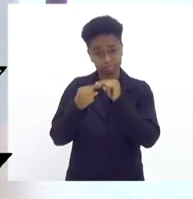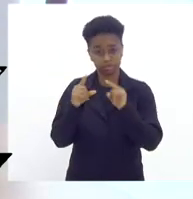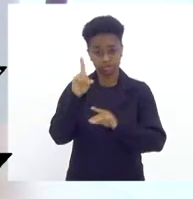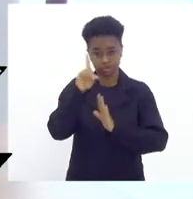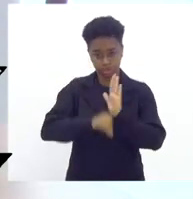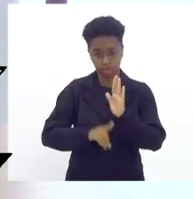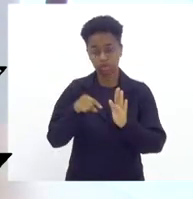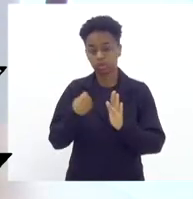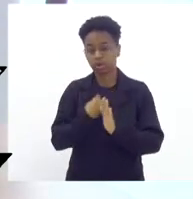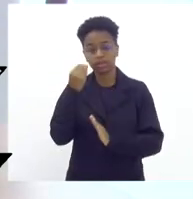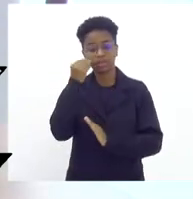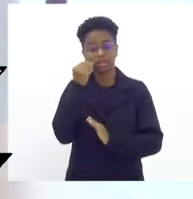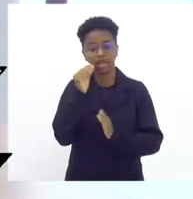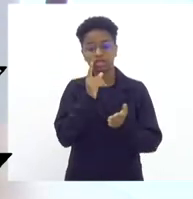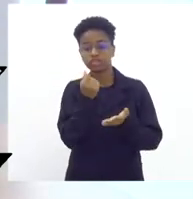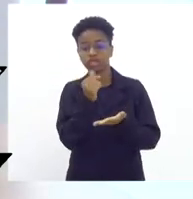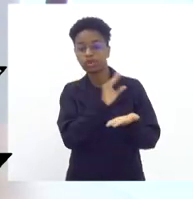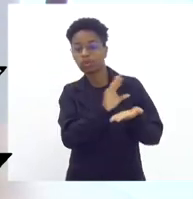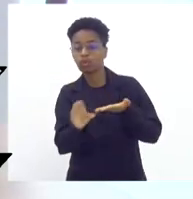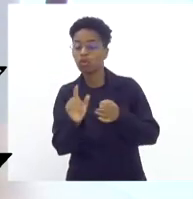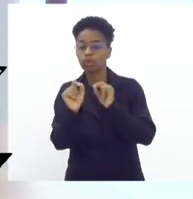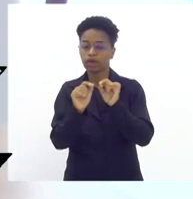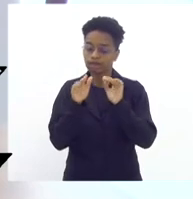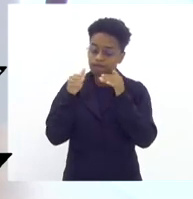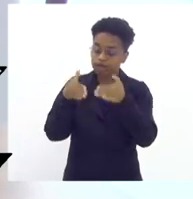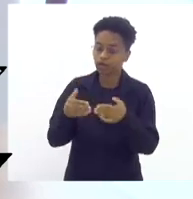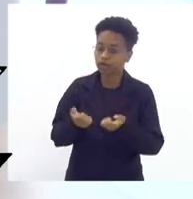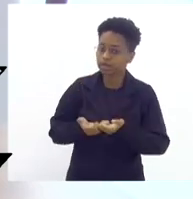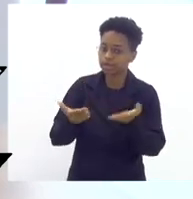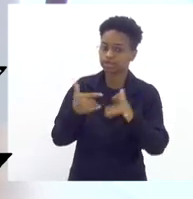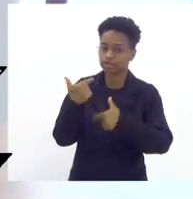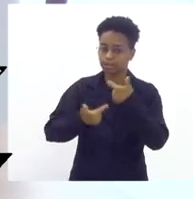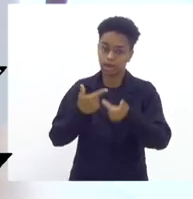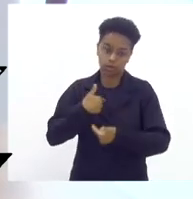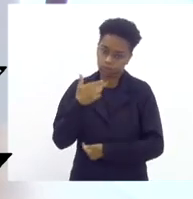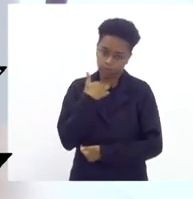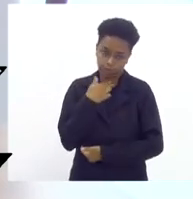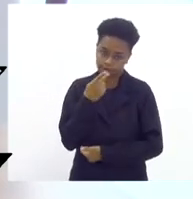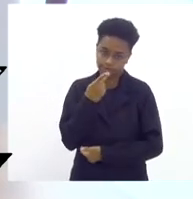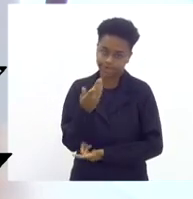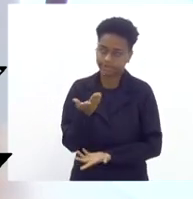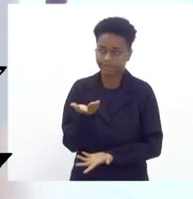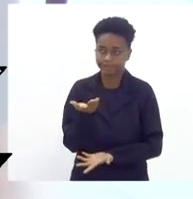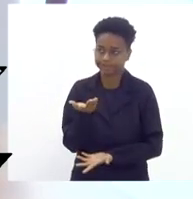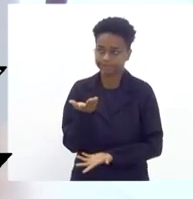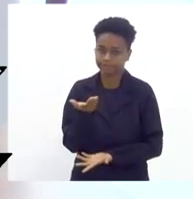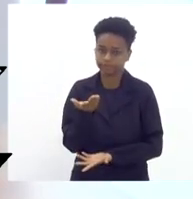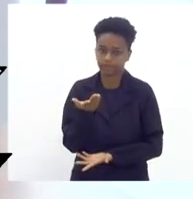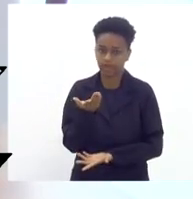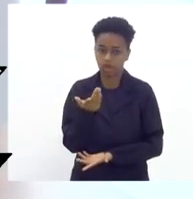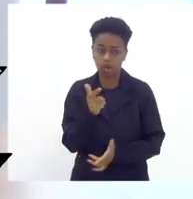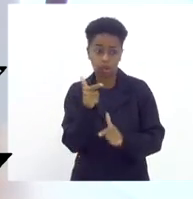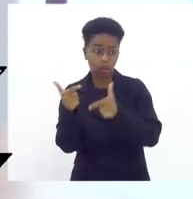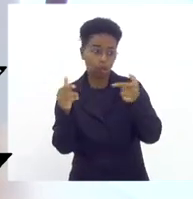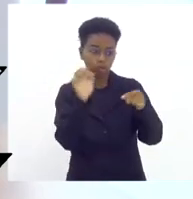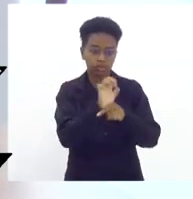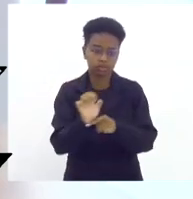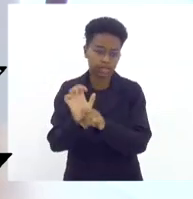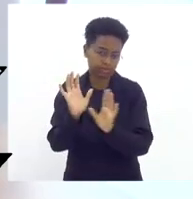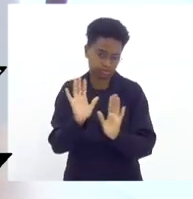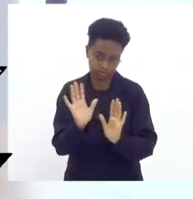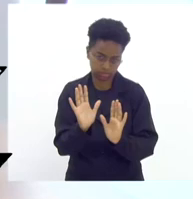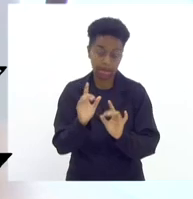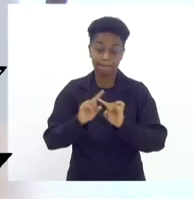recursos focado nisso agora é eu não posso falar assim pelos demais estados mas